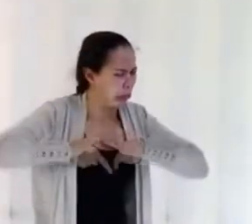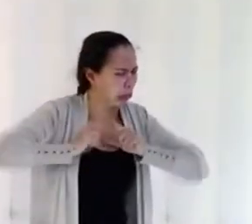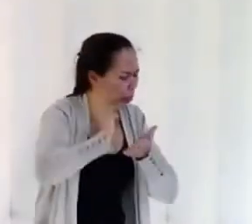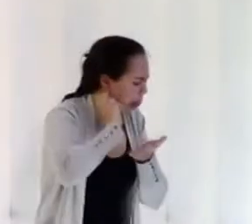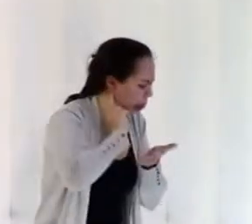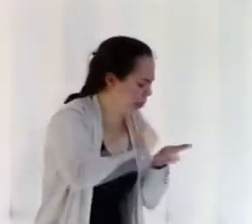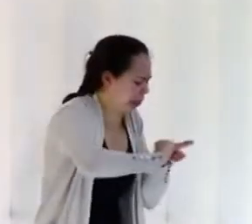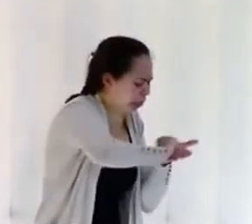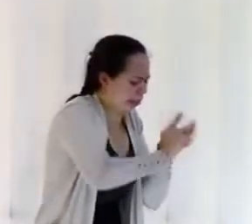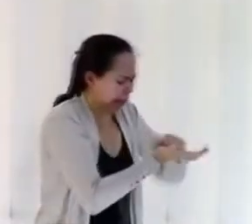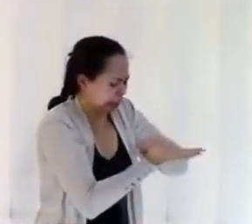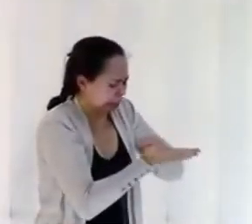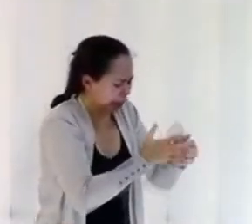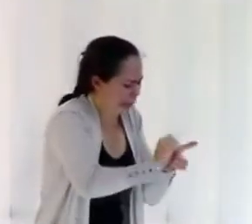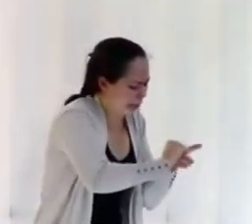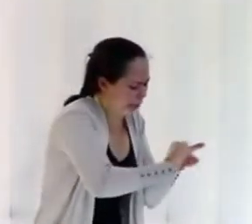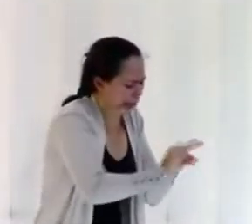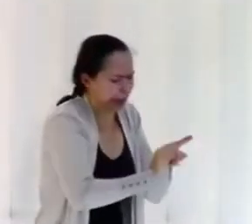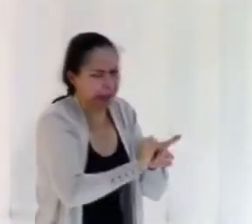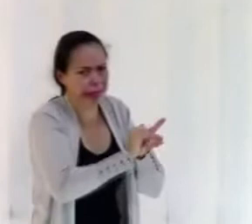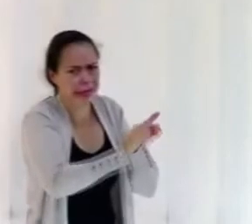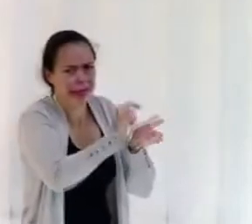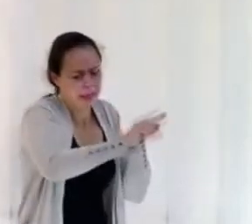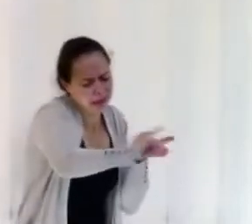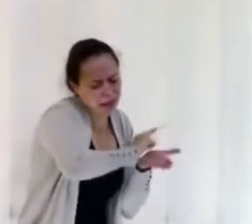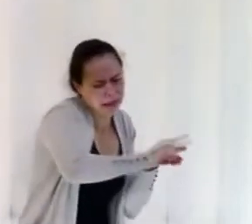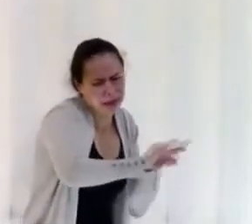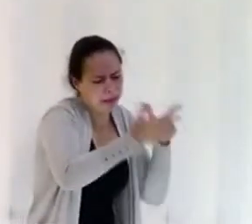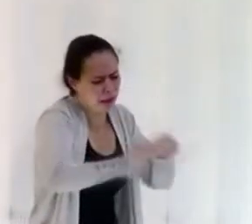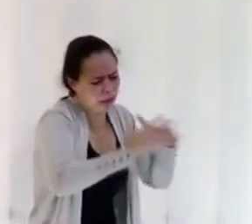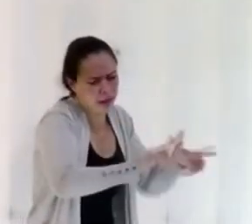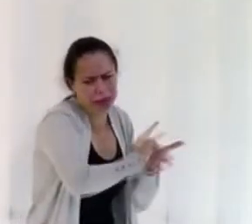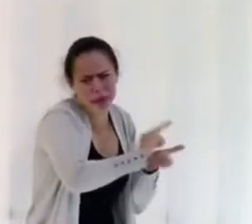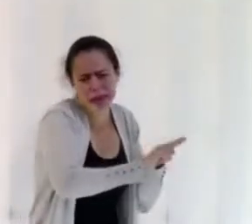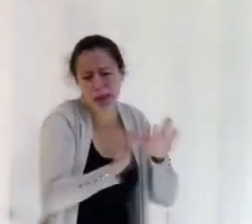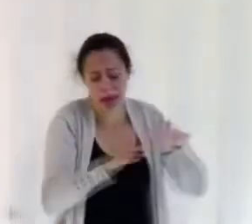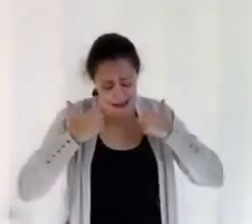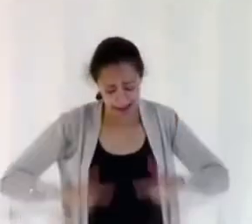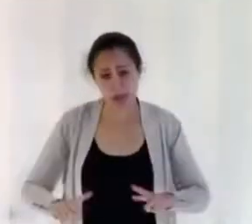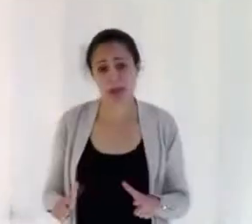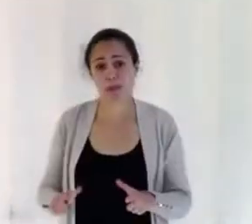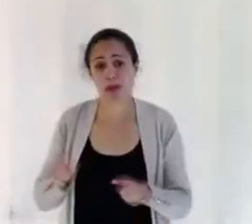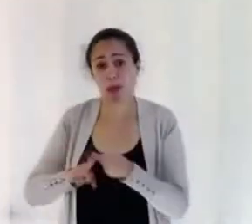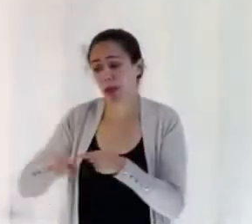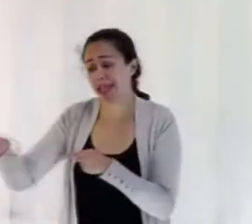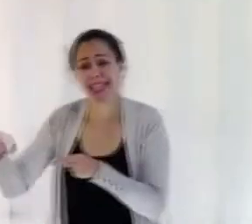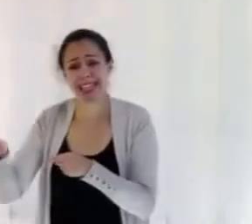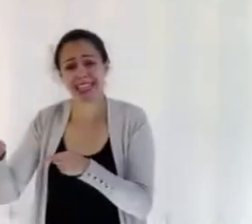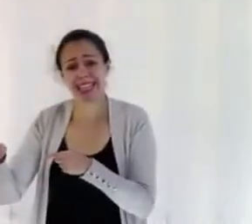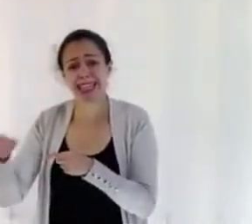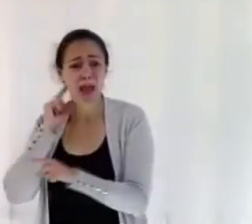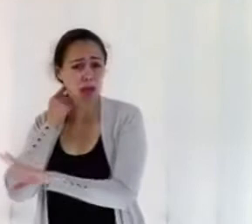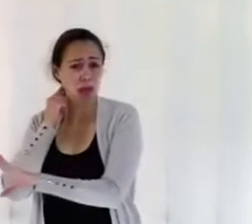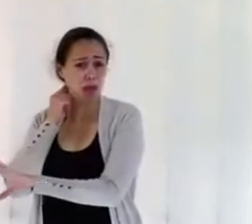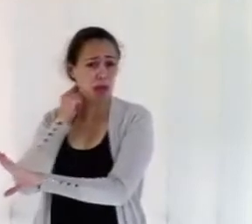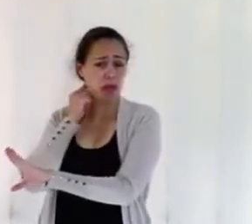lavar os alimentos. Por isso que o autor vai dizer: olha, essa prática é uma prática que